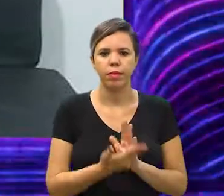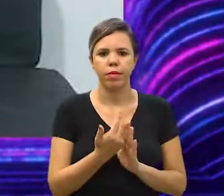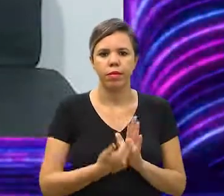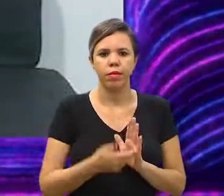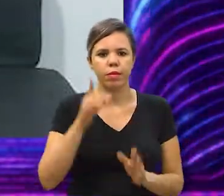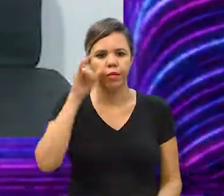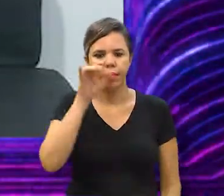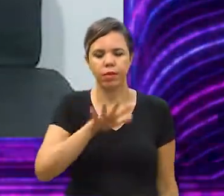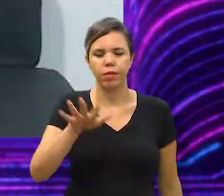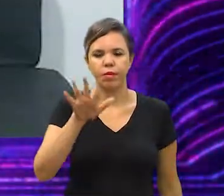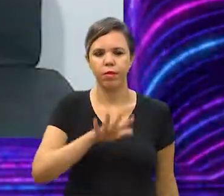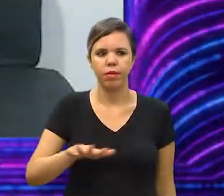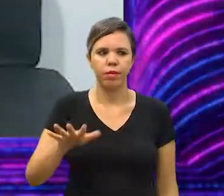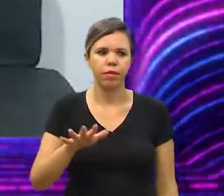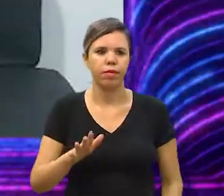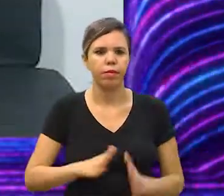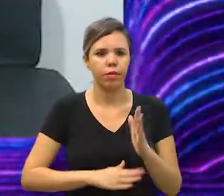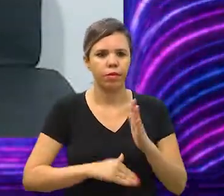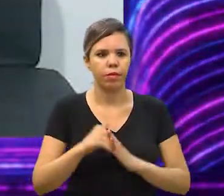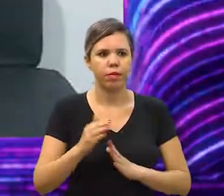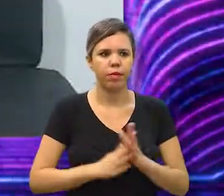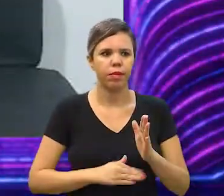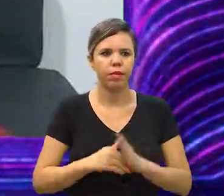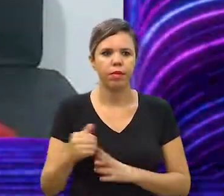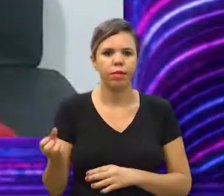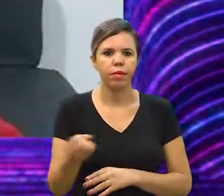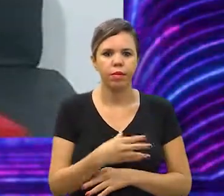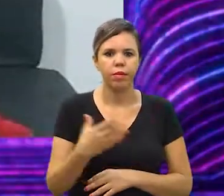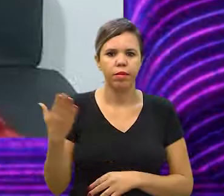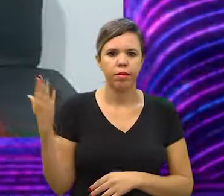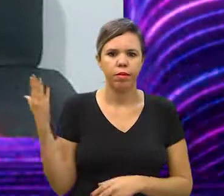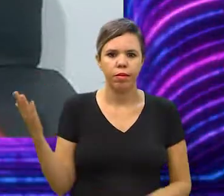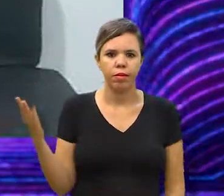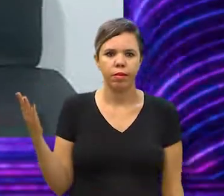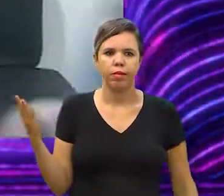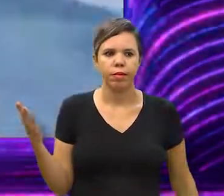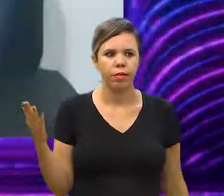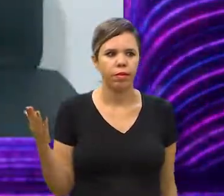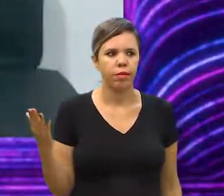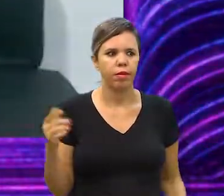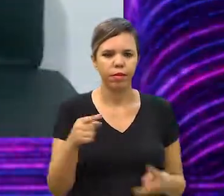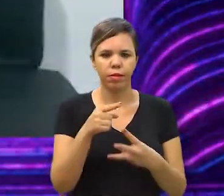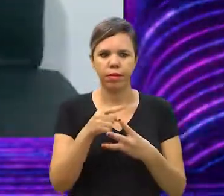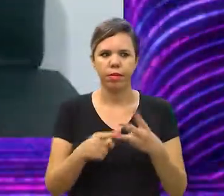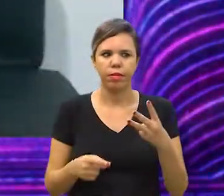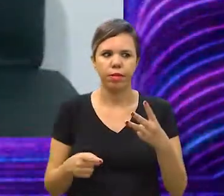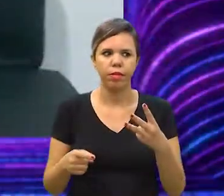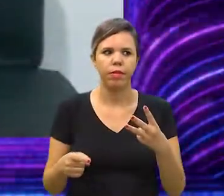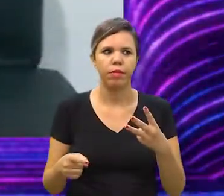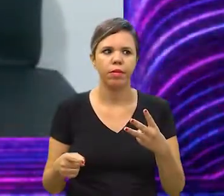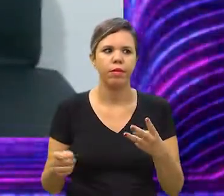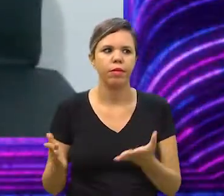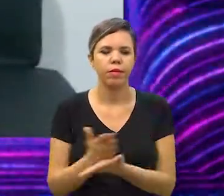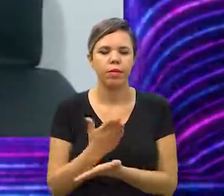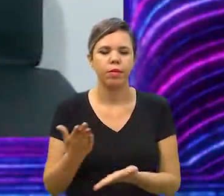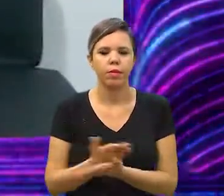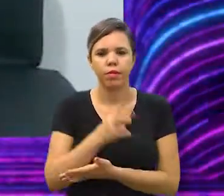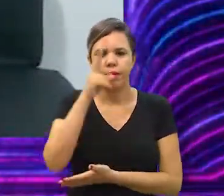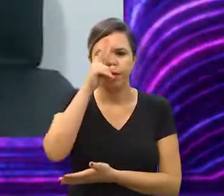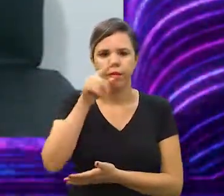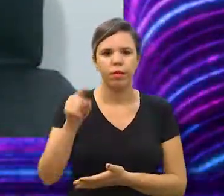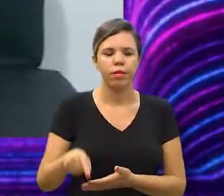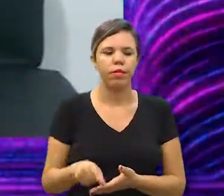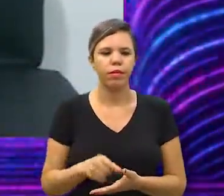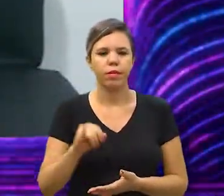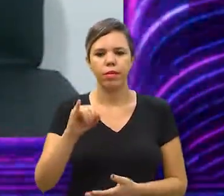também no Instagram, é o Tinta Fresca, né? O Tinta Fresca ele é composto de 3 volumes, começando aqui nessa história,